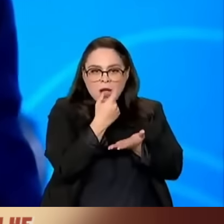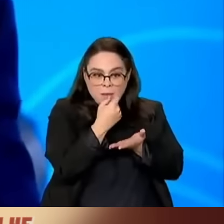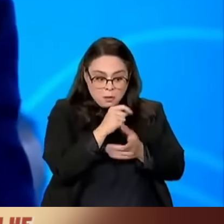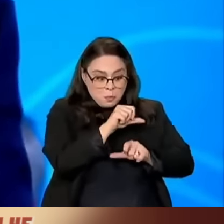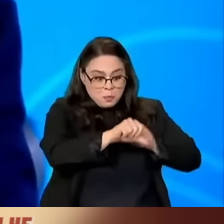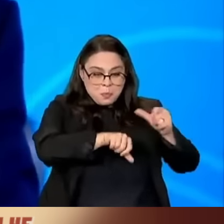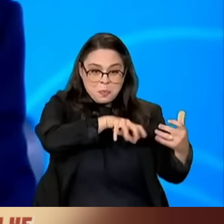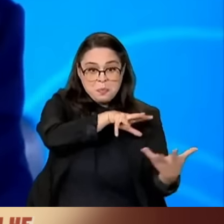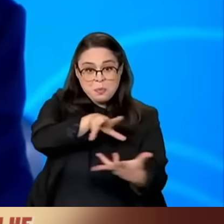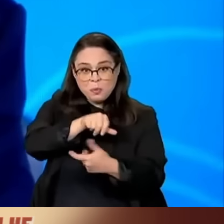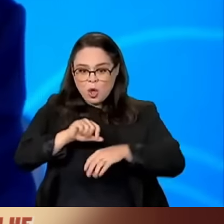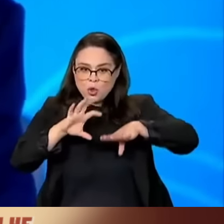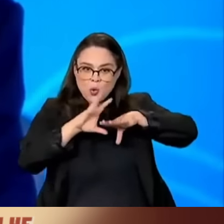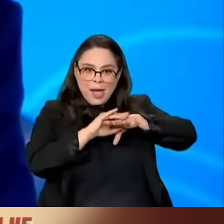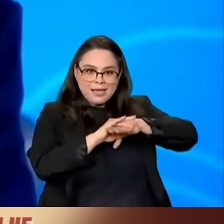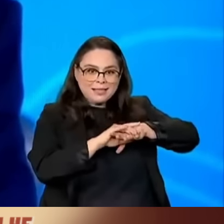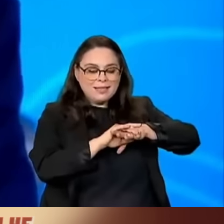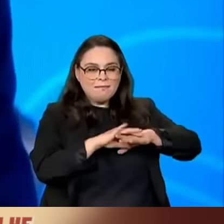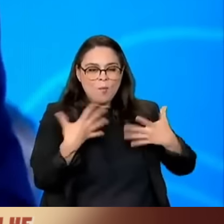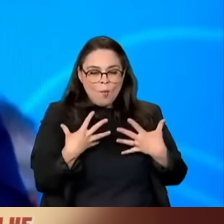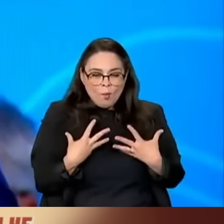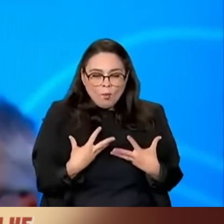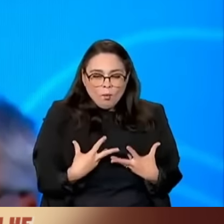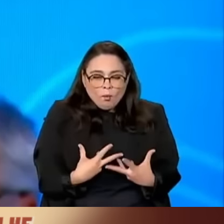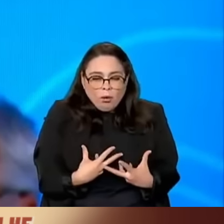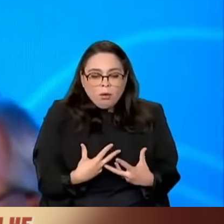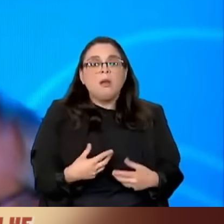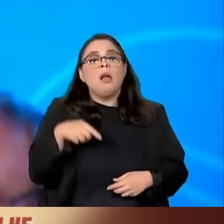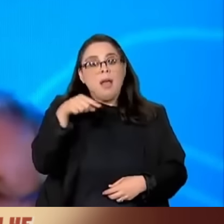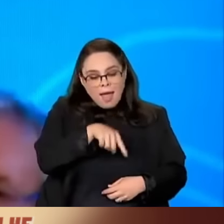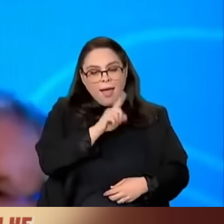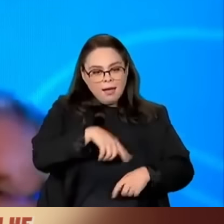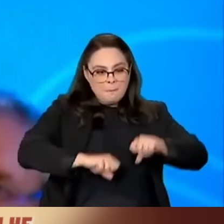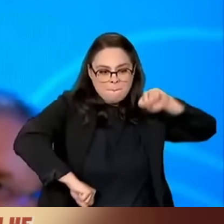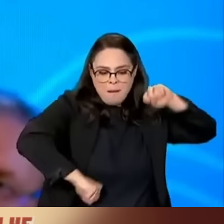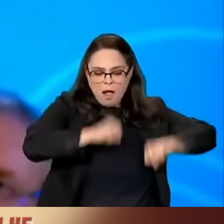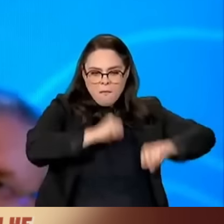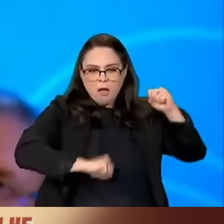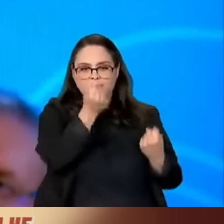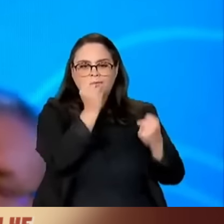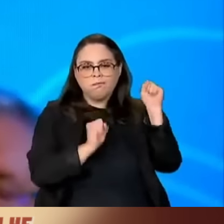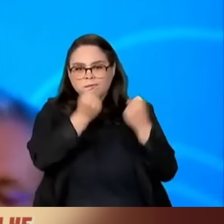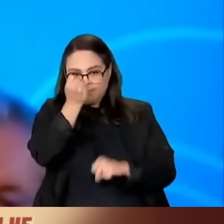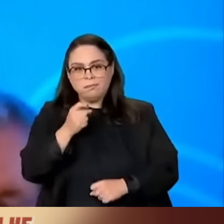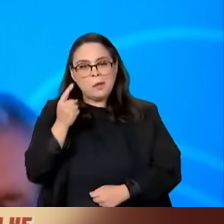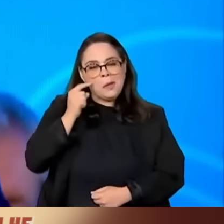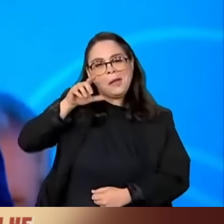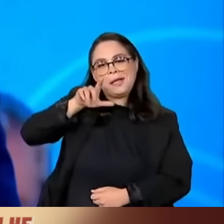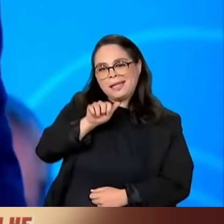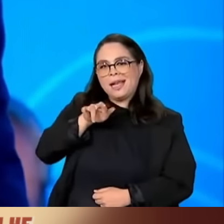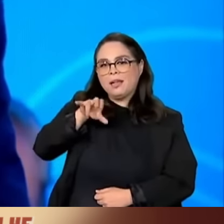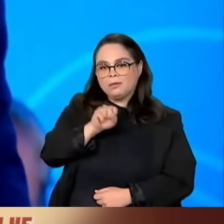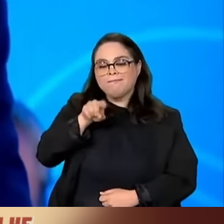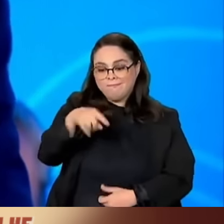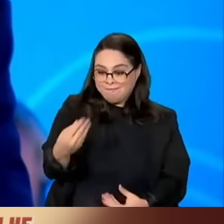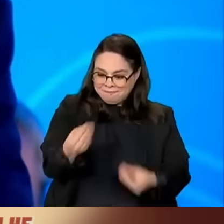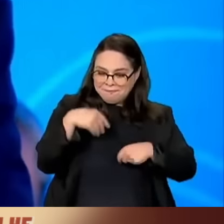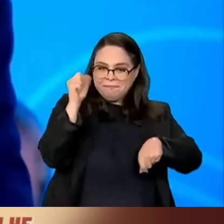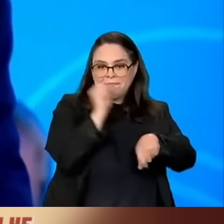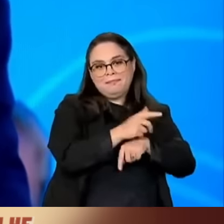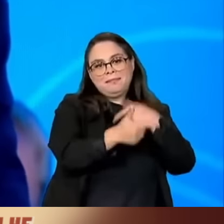hoje as doenças crônico-degenerativas. Então, essa é uma fábrica, Carlos Sanches, que gera emprego,